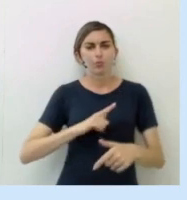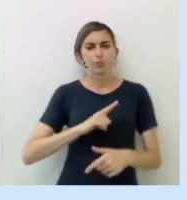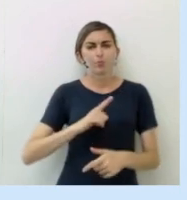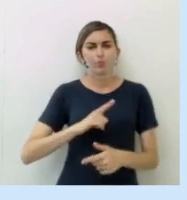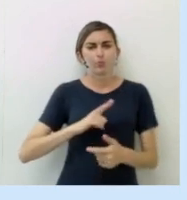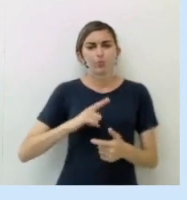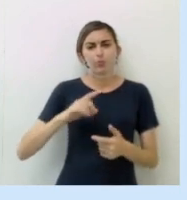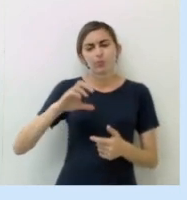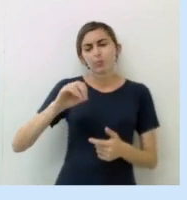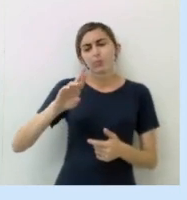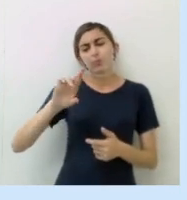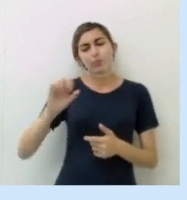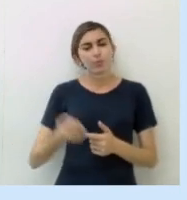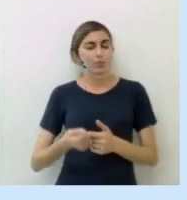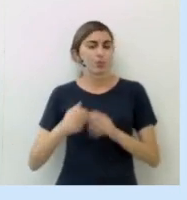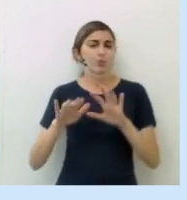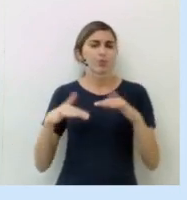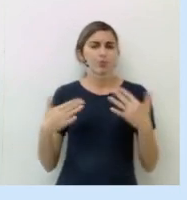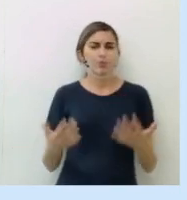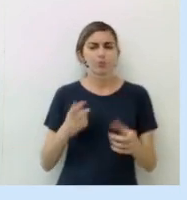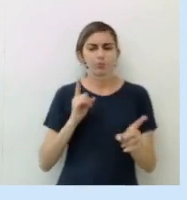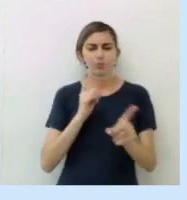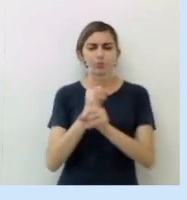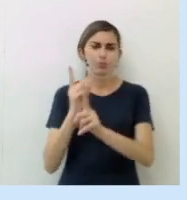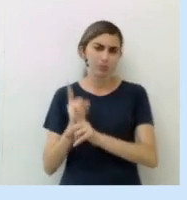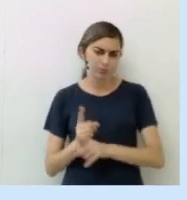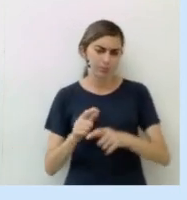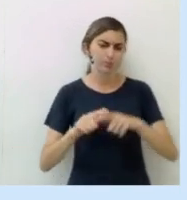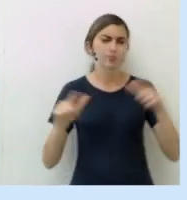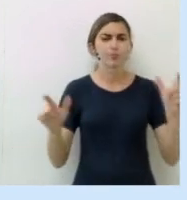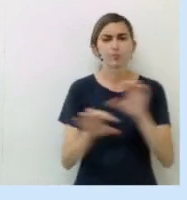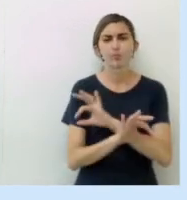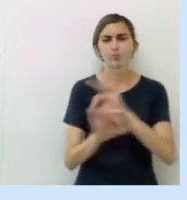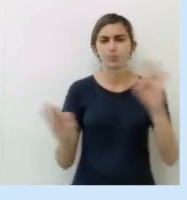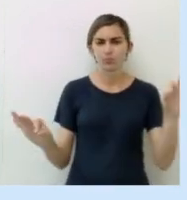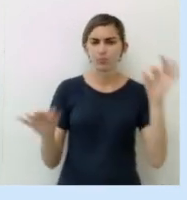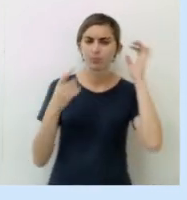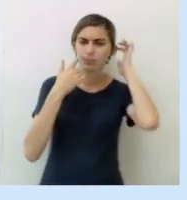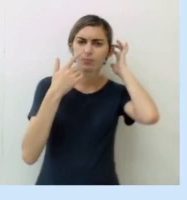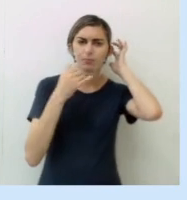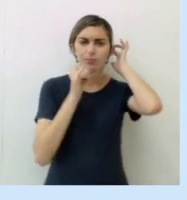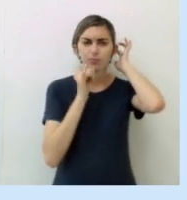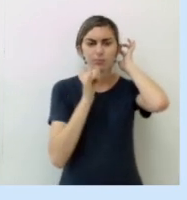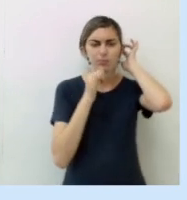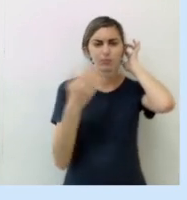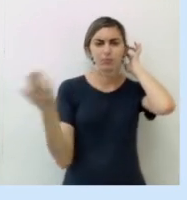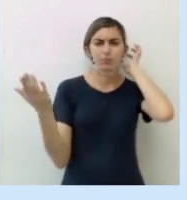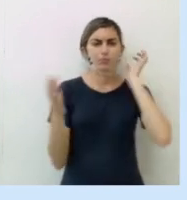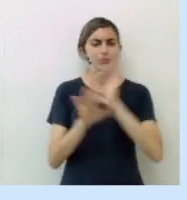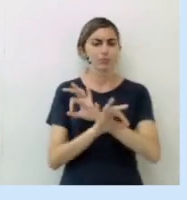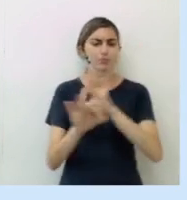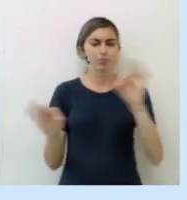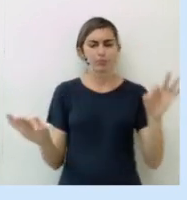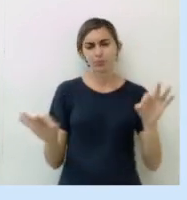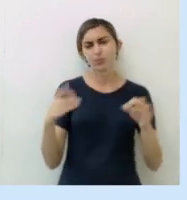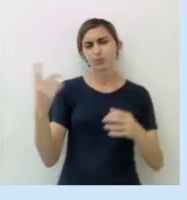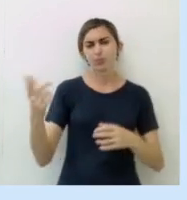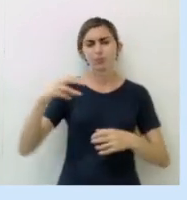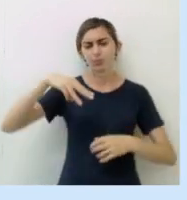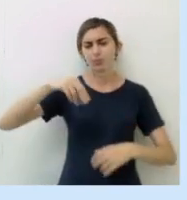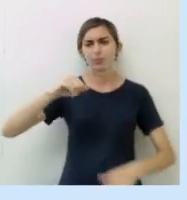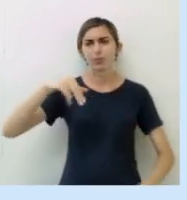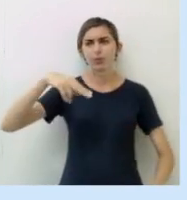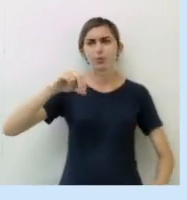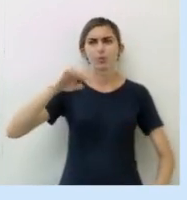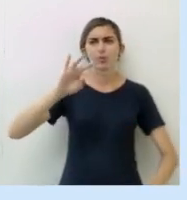as obras nas quais nós encontramos o maravilhoso. Olha um exemplo de um maravilhoso aqui, no caso o